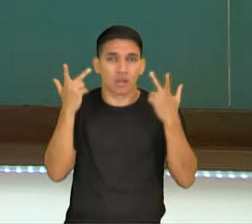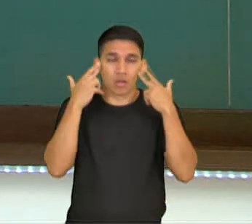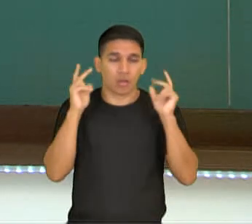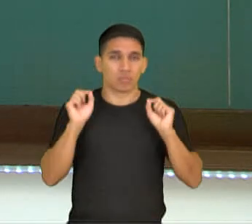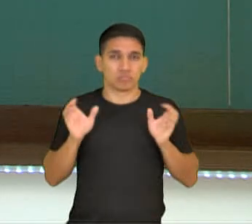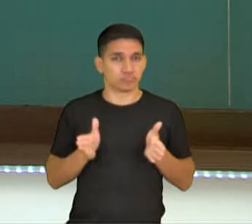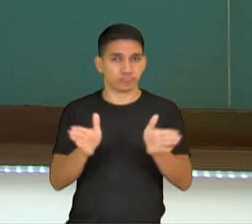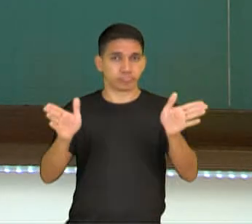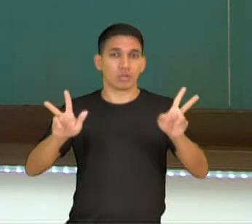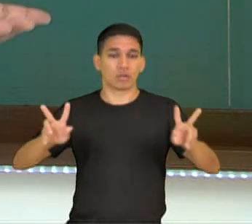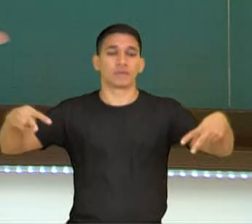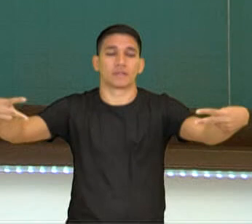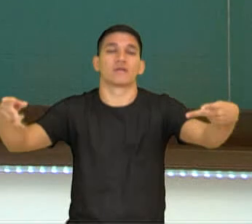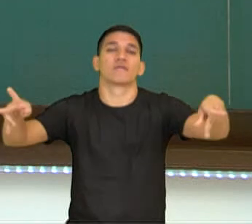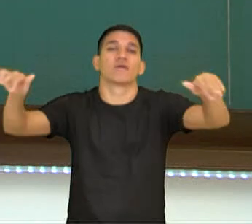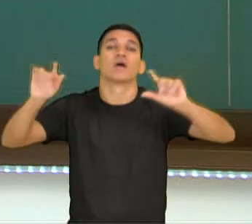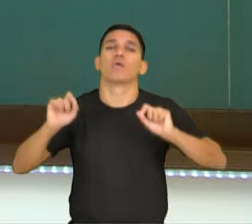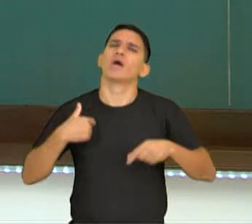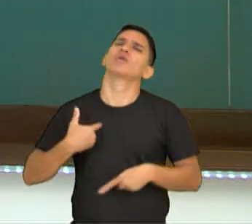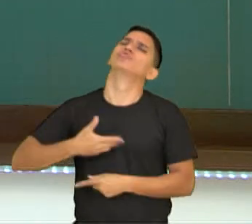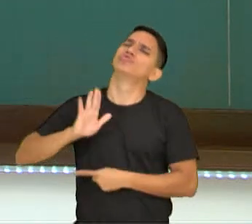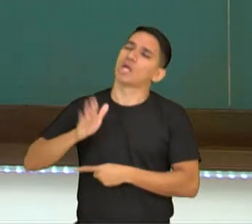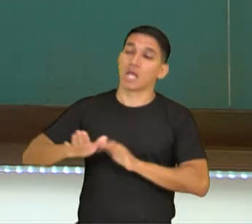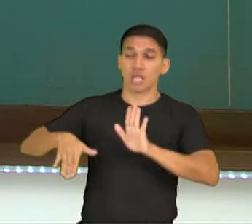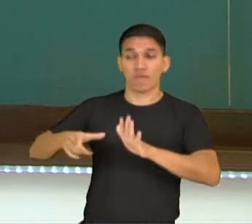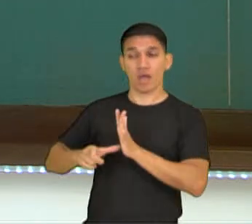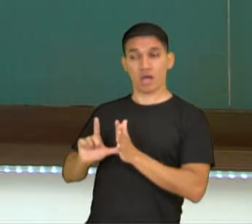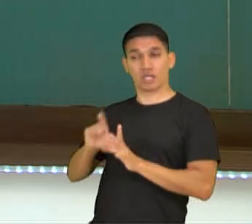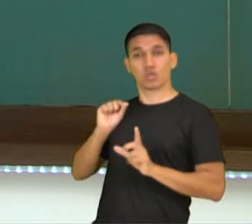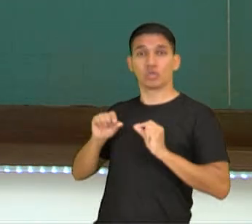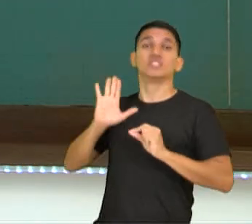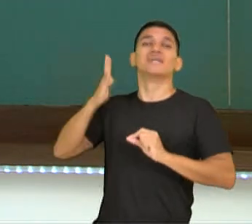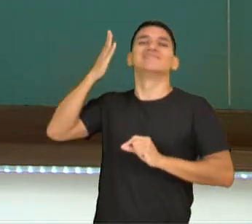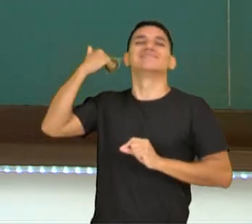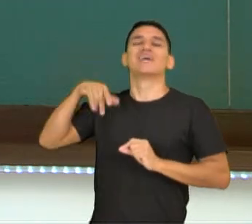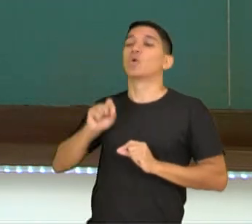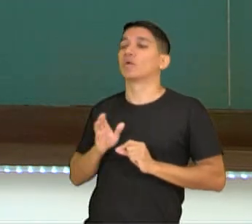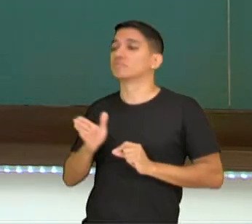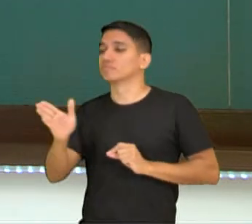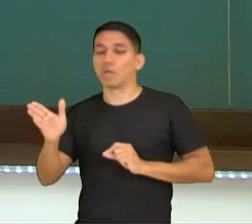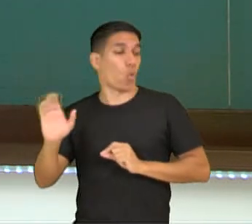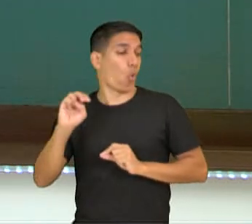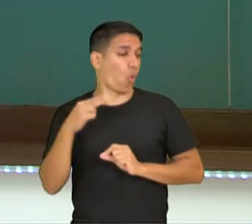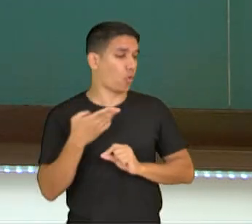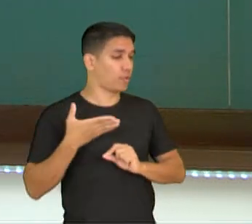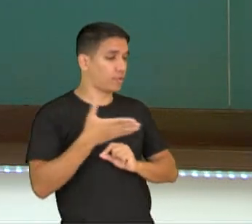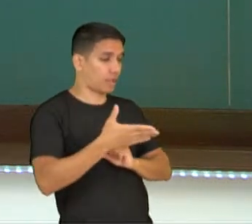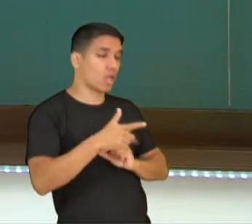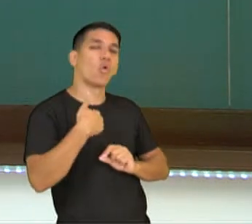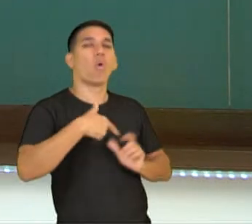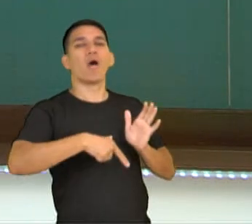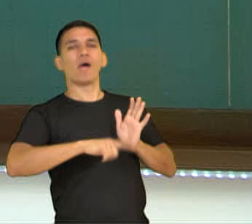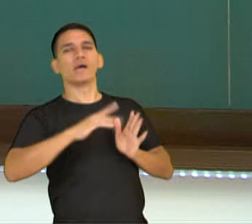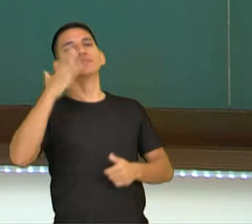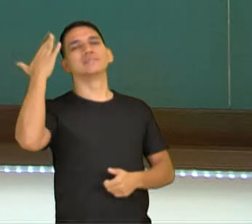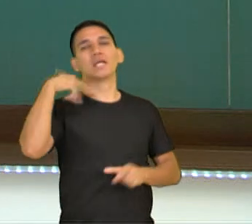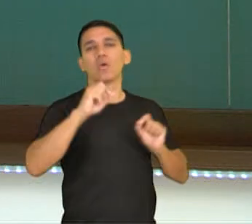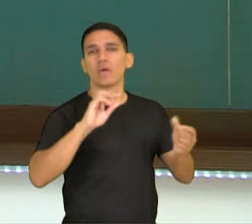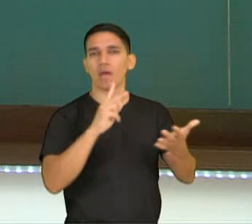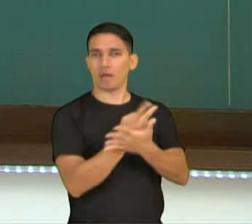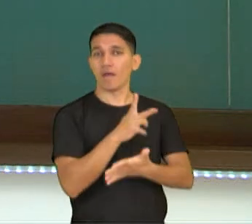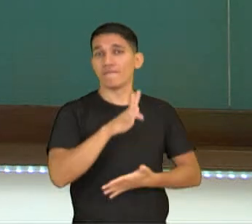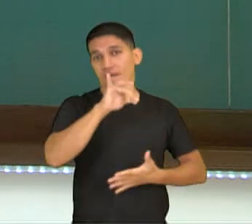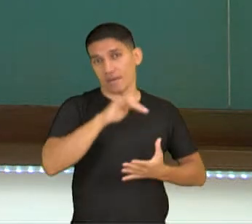provável que eu já saiba o que tem lá, segundo essa teoria, porque a base para entender essa realidade é a